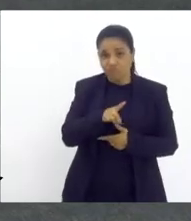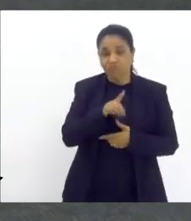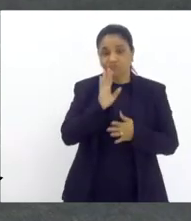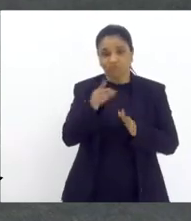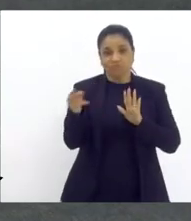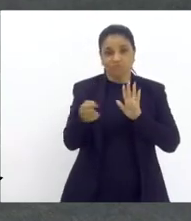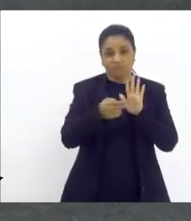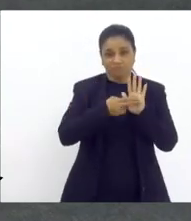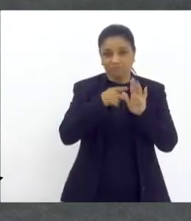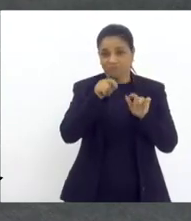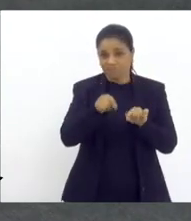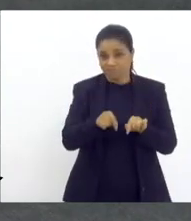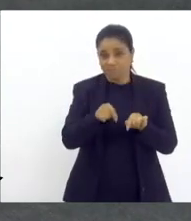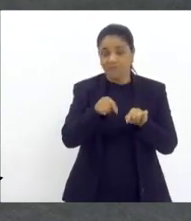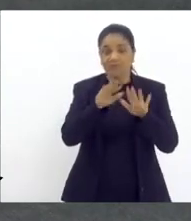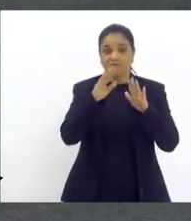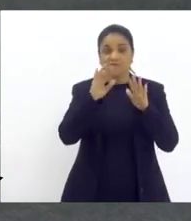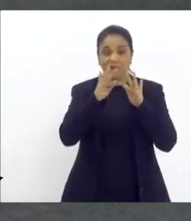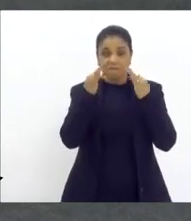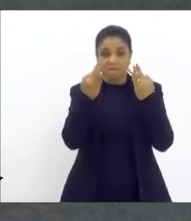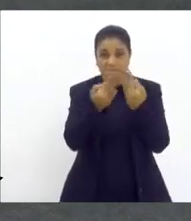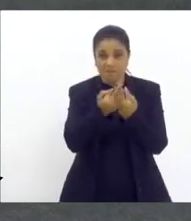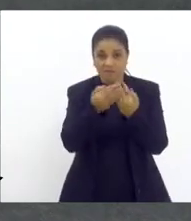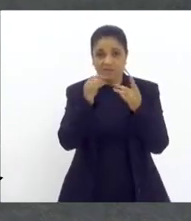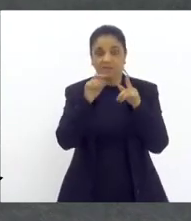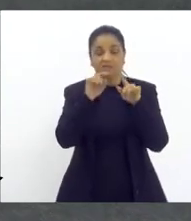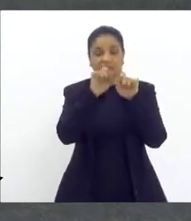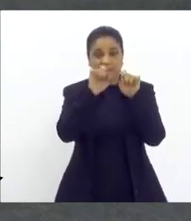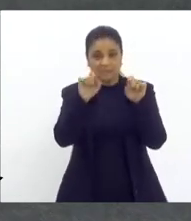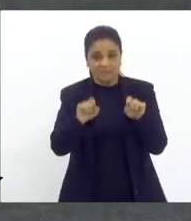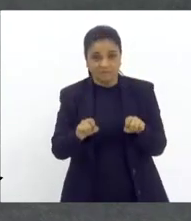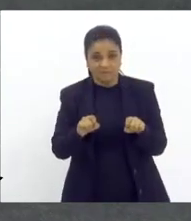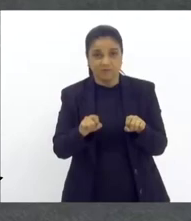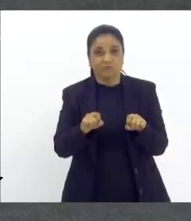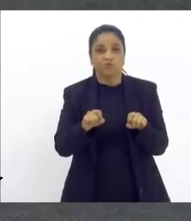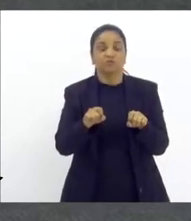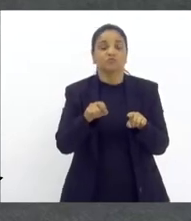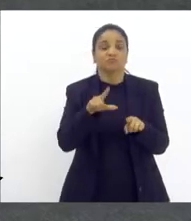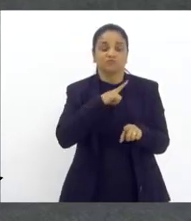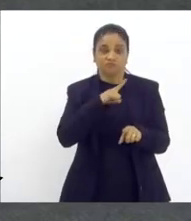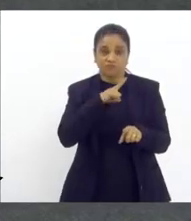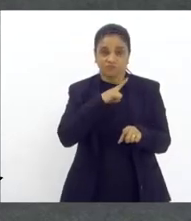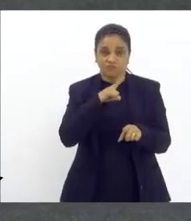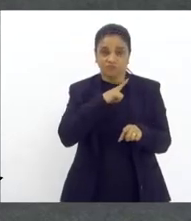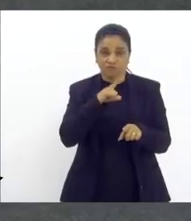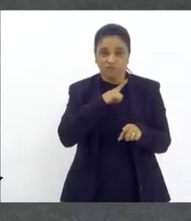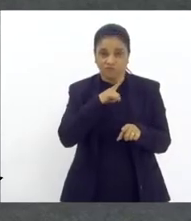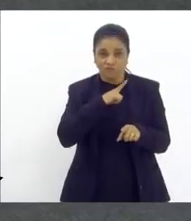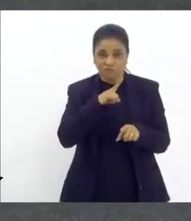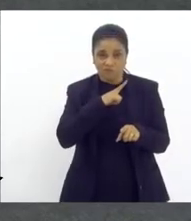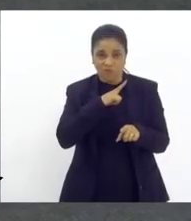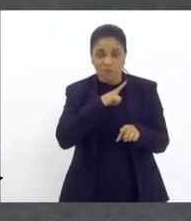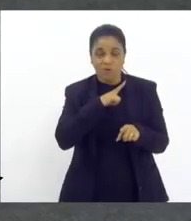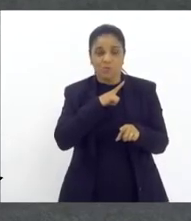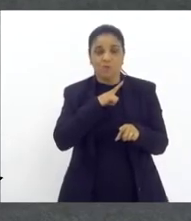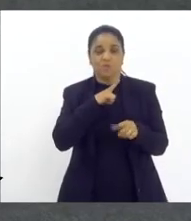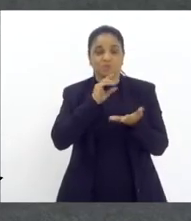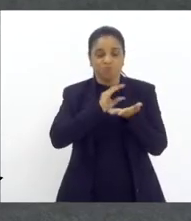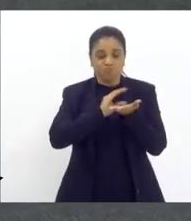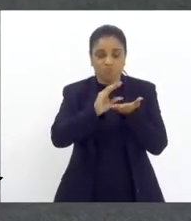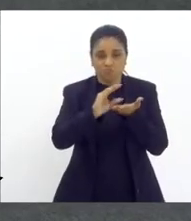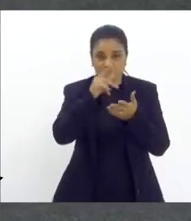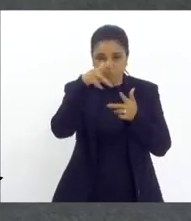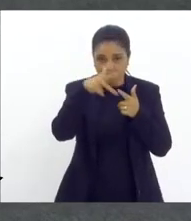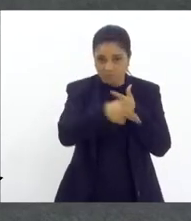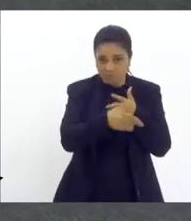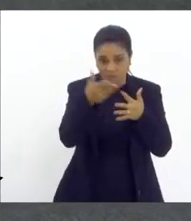dessas famílias de servidores e servidores que tiveram covardemente o seu direito do aluguel social cortado e